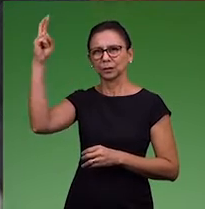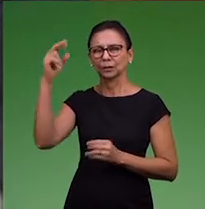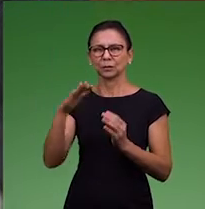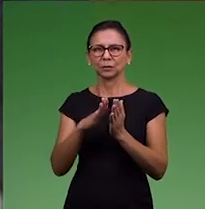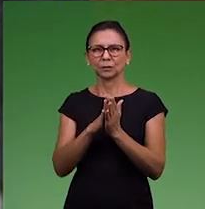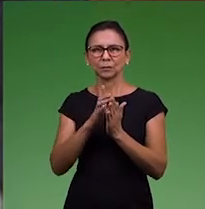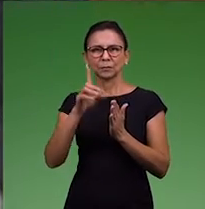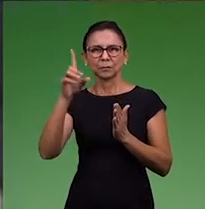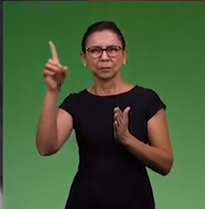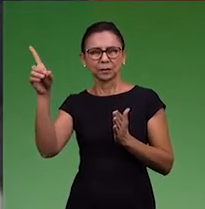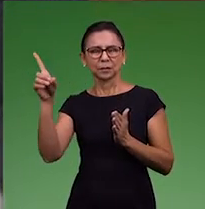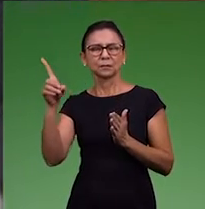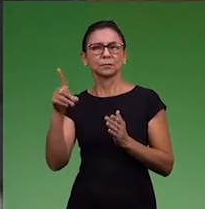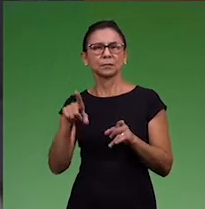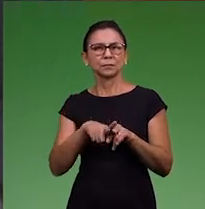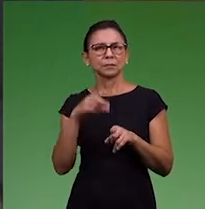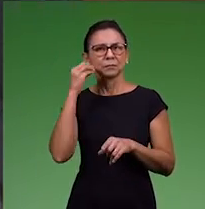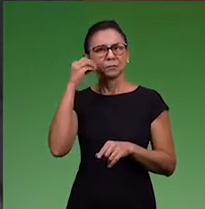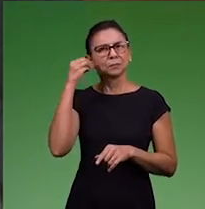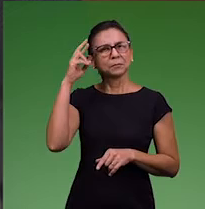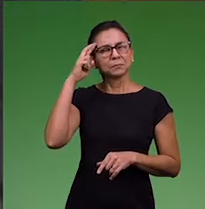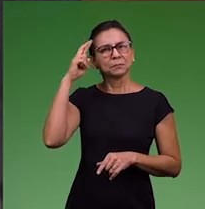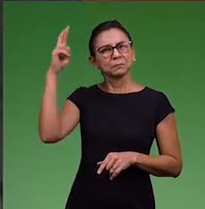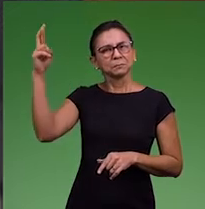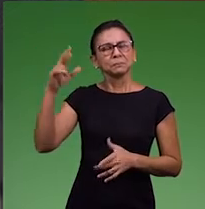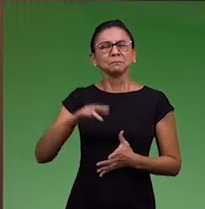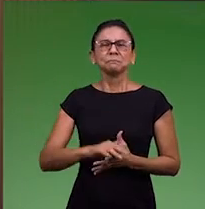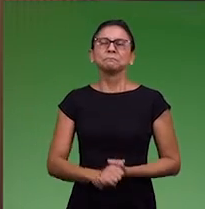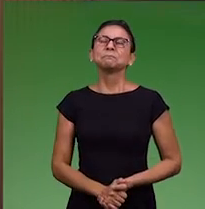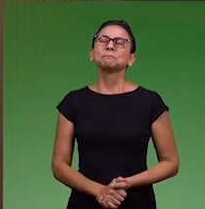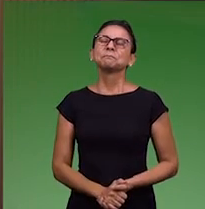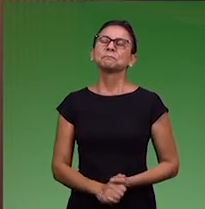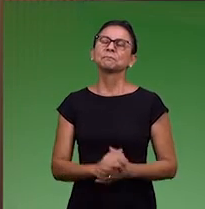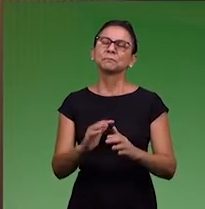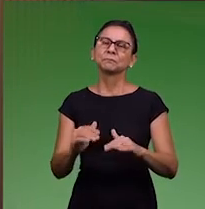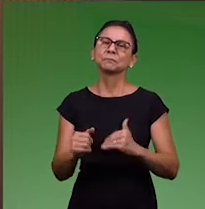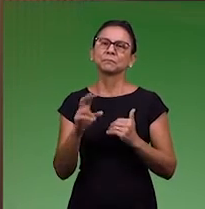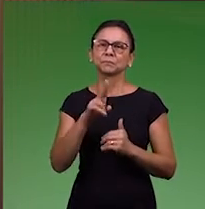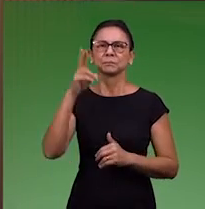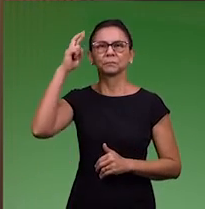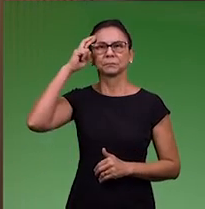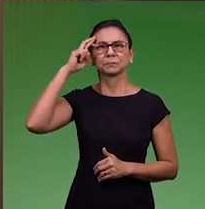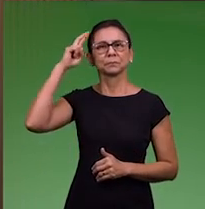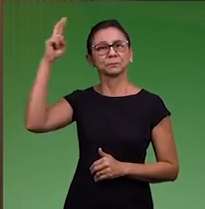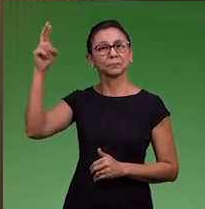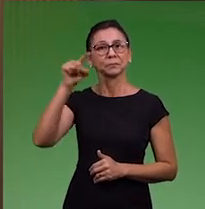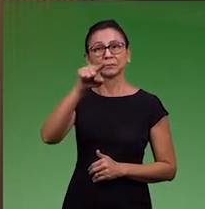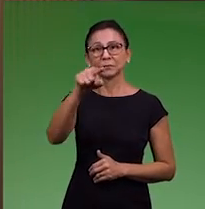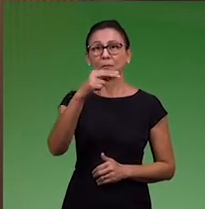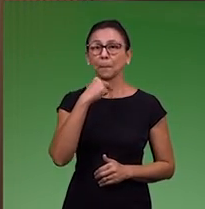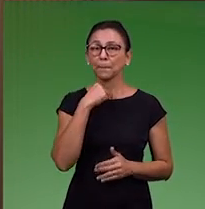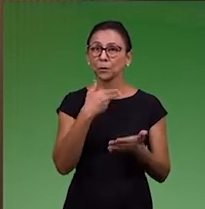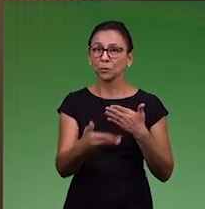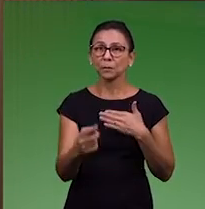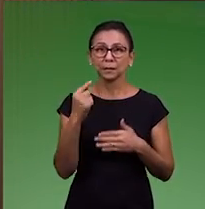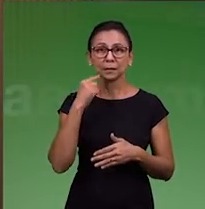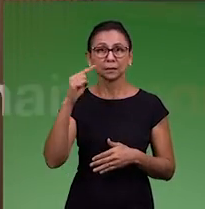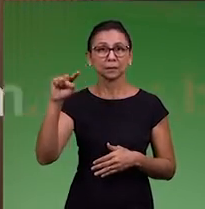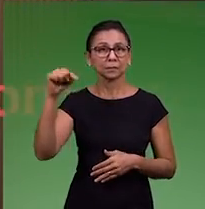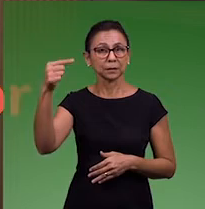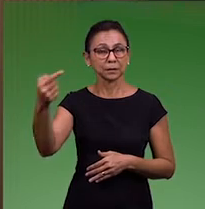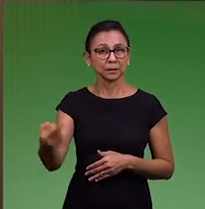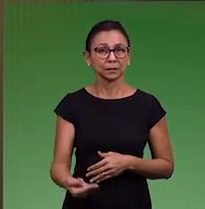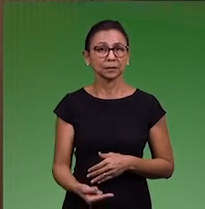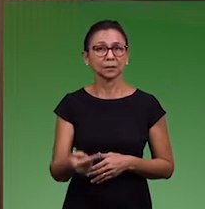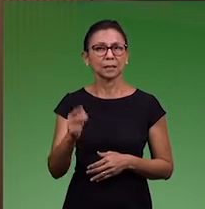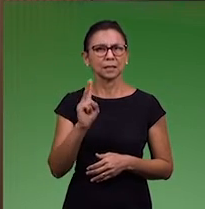do Senhor e nas experiências com o Senhor. Louvado seja o nome do Senhor. E você não pode perder na próxima semana,